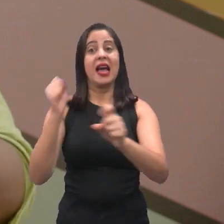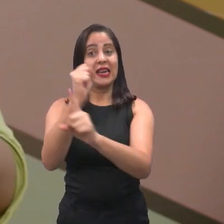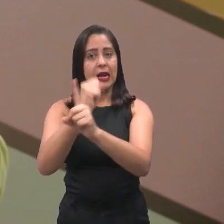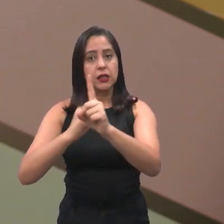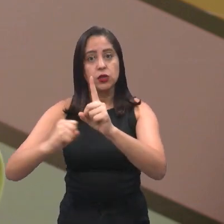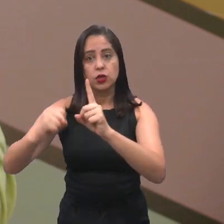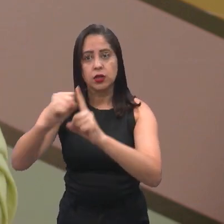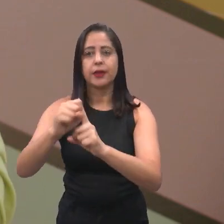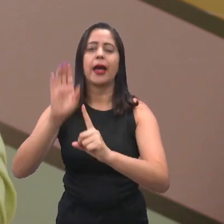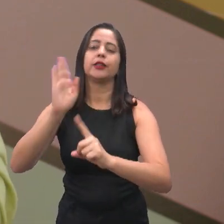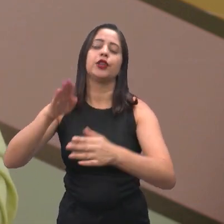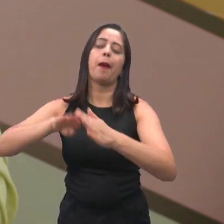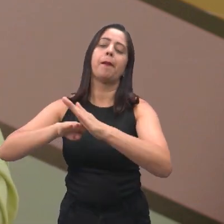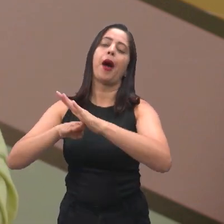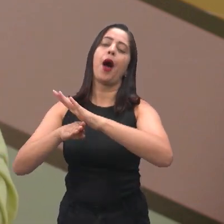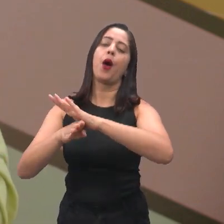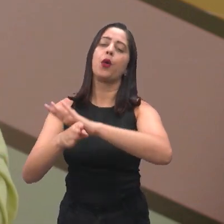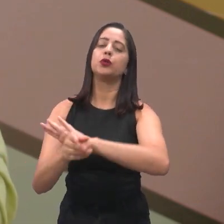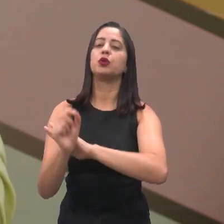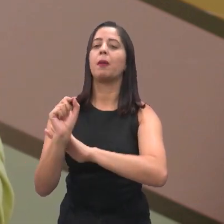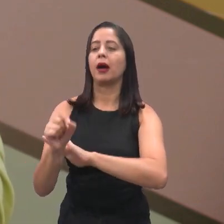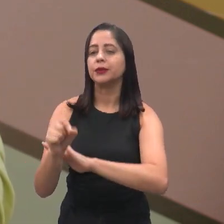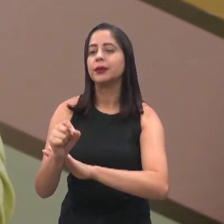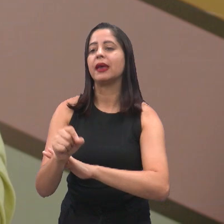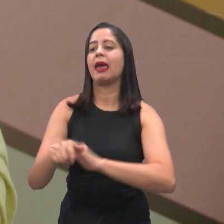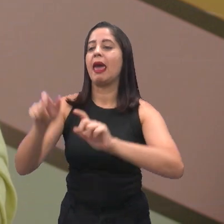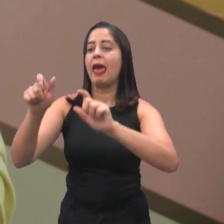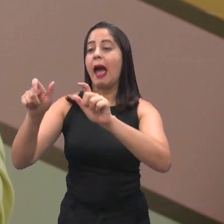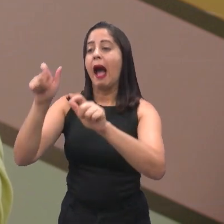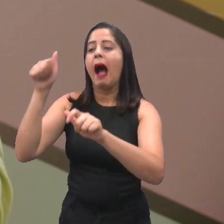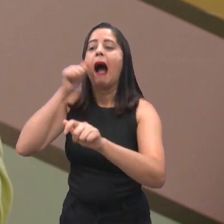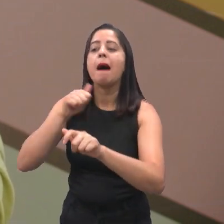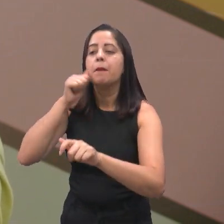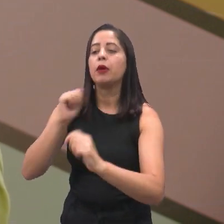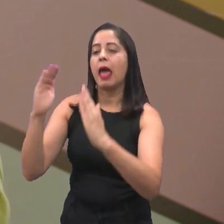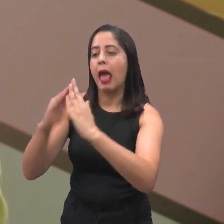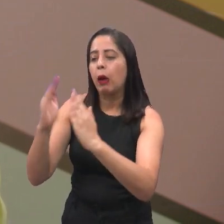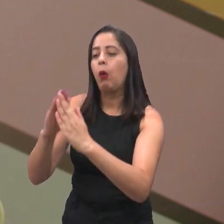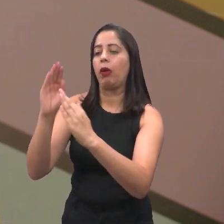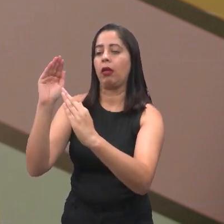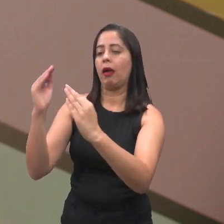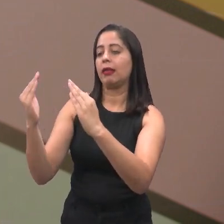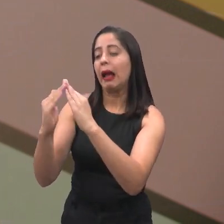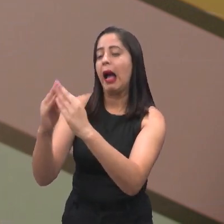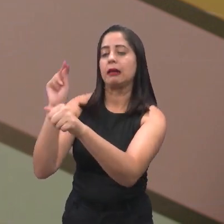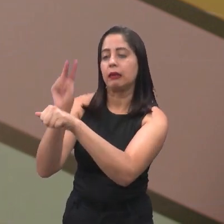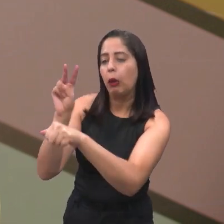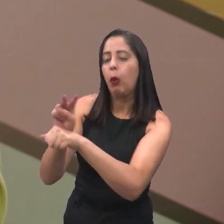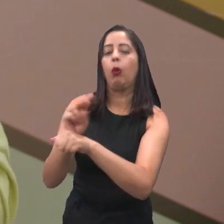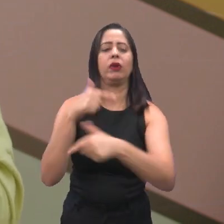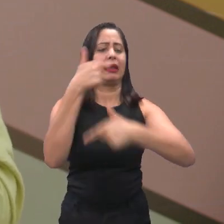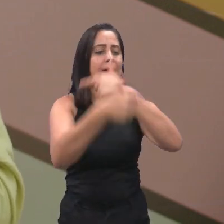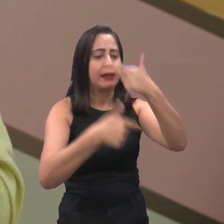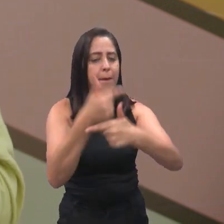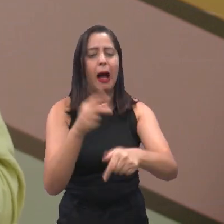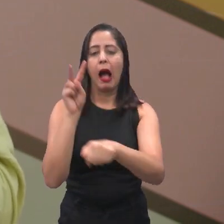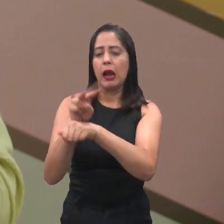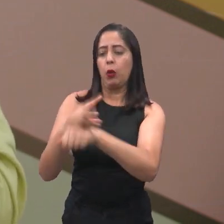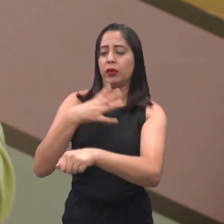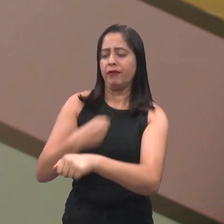culturalmente sobrecarrega a mulher em tarefas domésticas, no próprio trabalho, na vida profissional, em cuidados, e